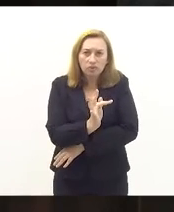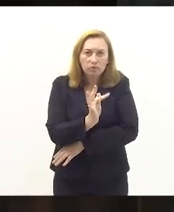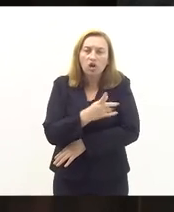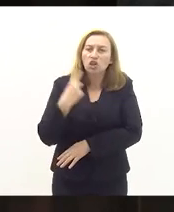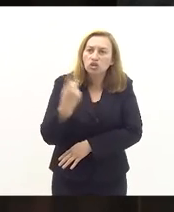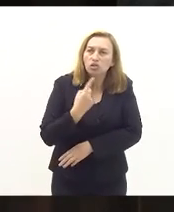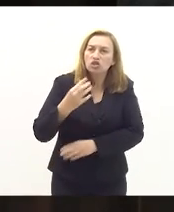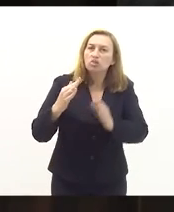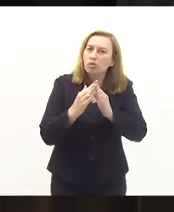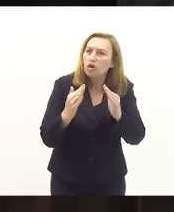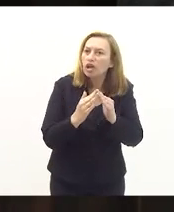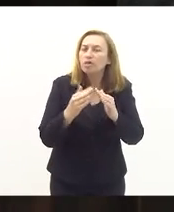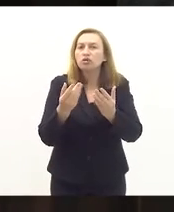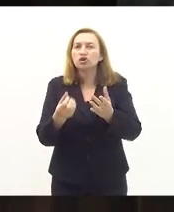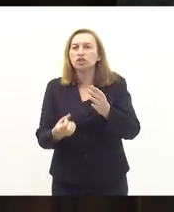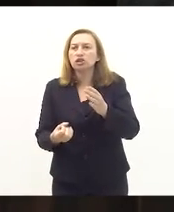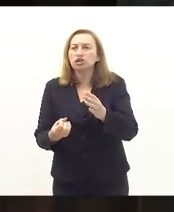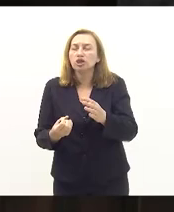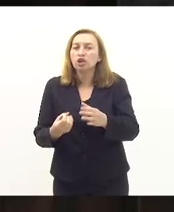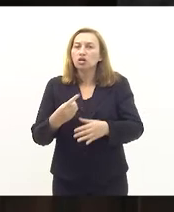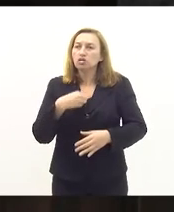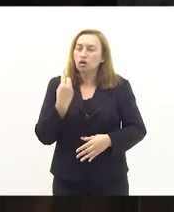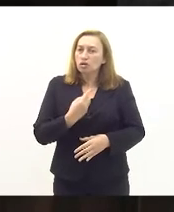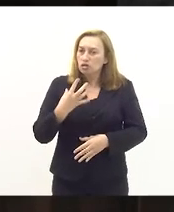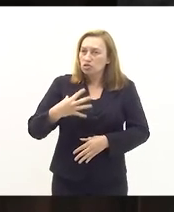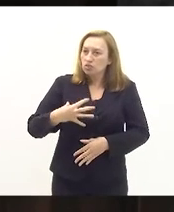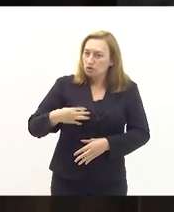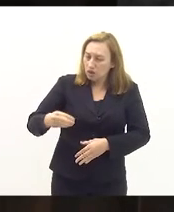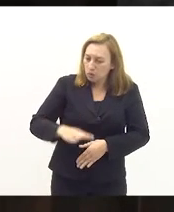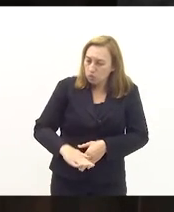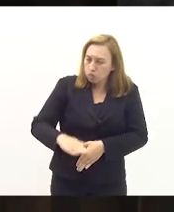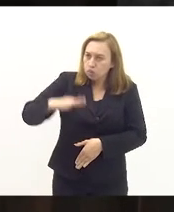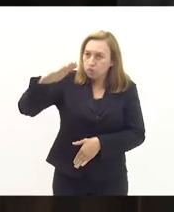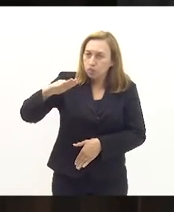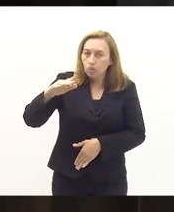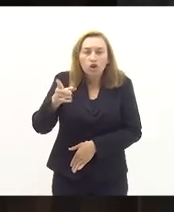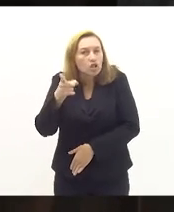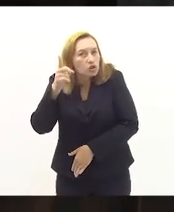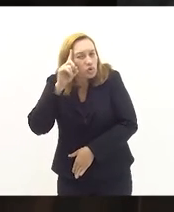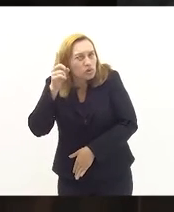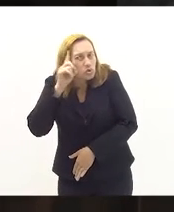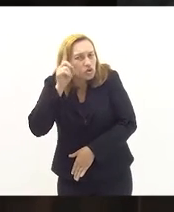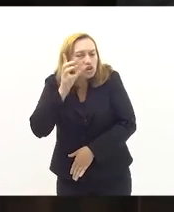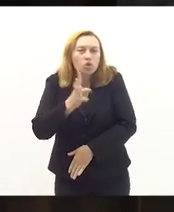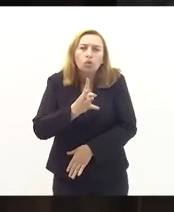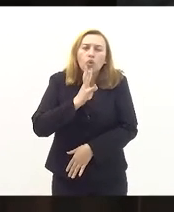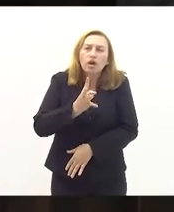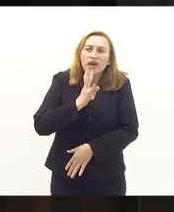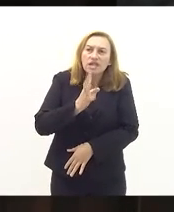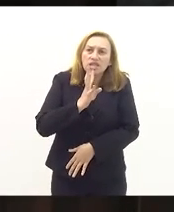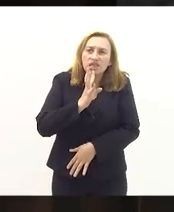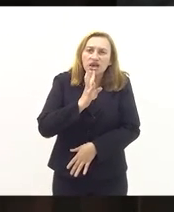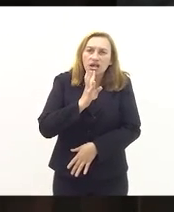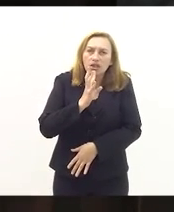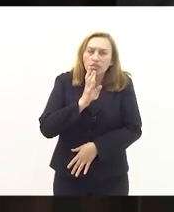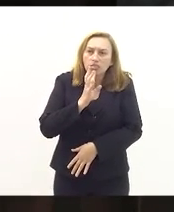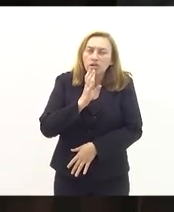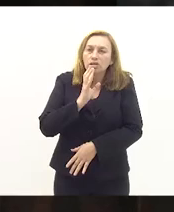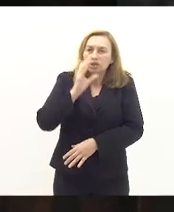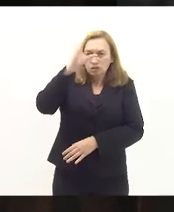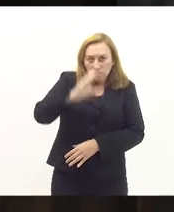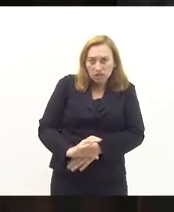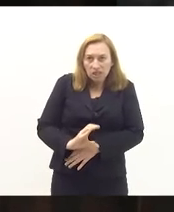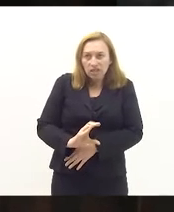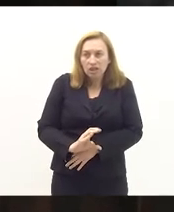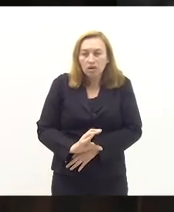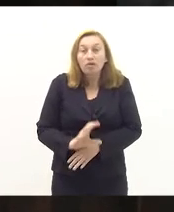nós que moramos criamos ali nossos filhos e conhecemos o dia a dia Celso Alva doador do cidadão